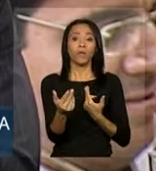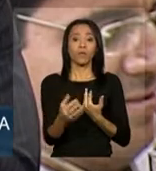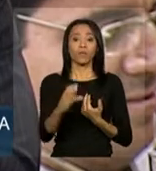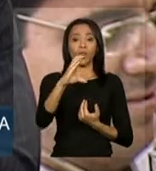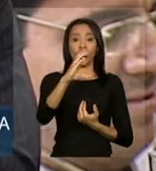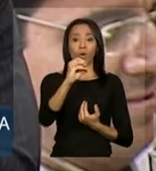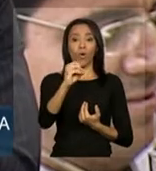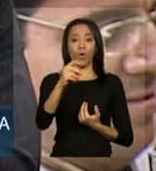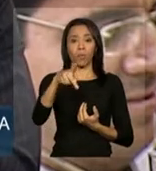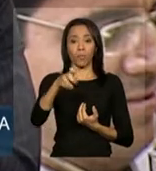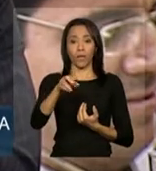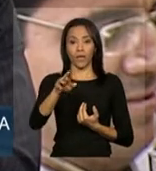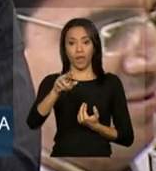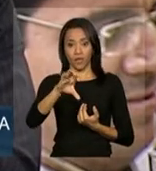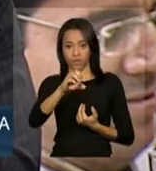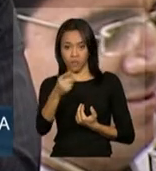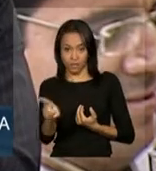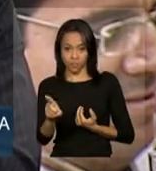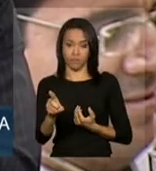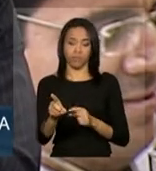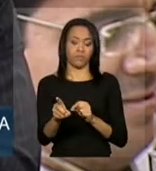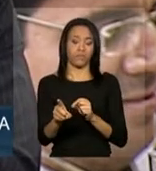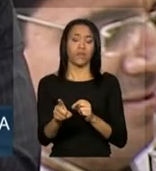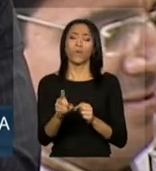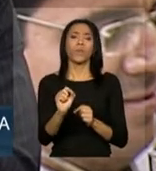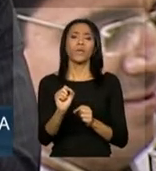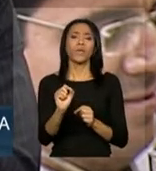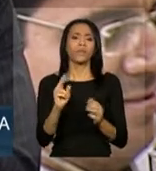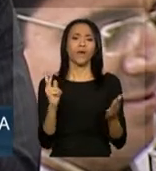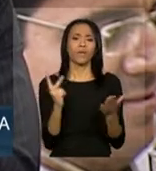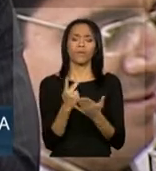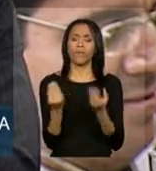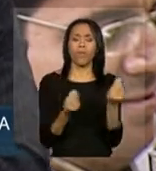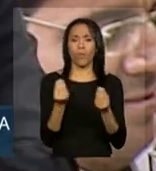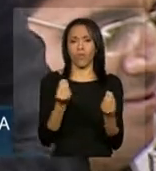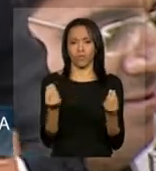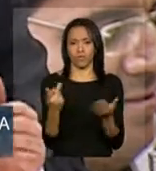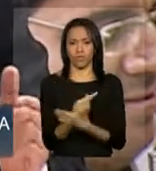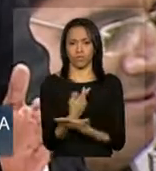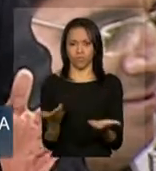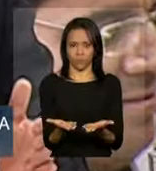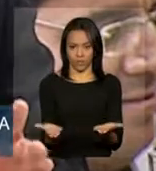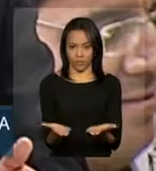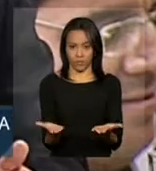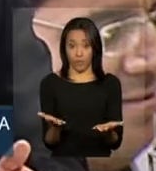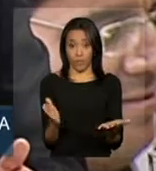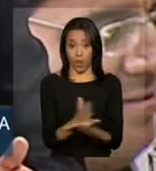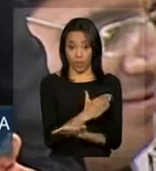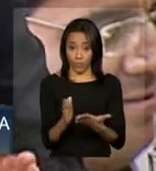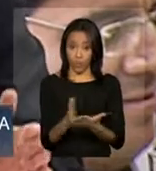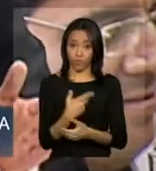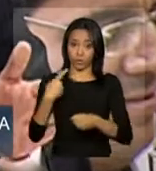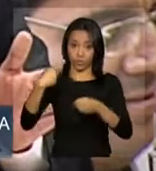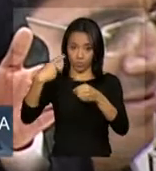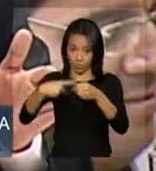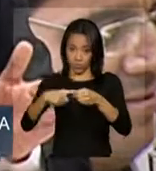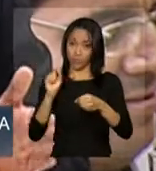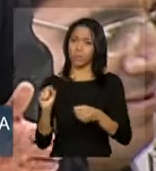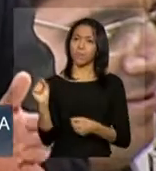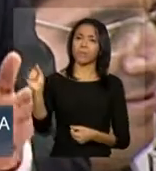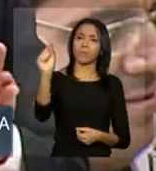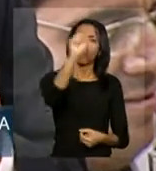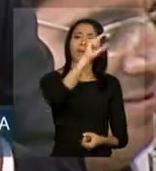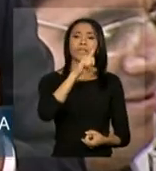né eh qual que é o retrato de hoje né Qual que é o retrato de hoje alguns municípios com